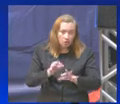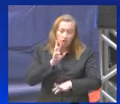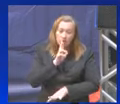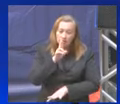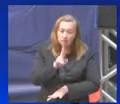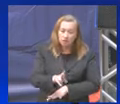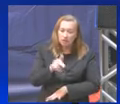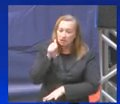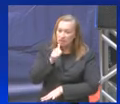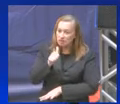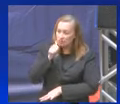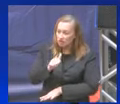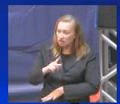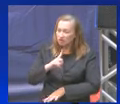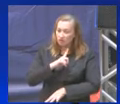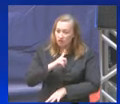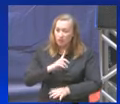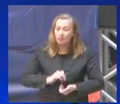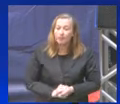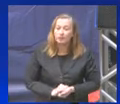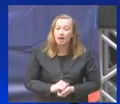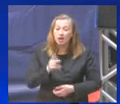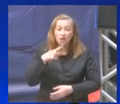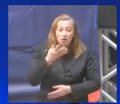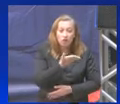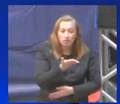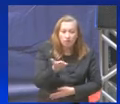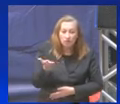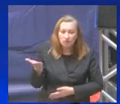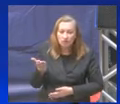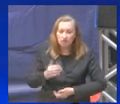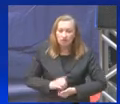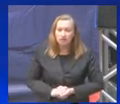essas mulheres obtiveram. E eu falo para vocês que